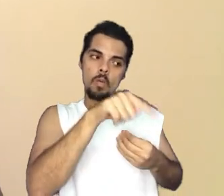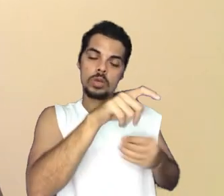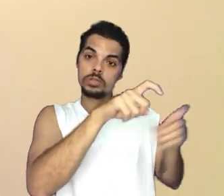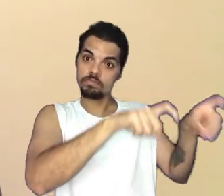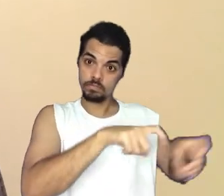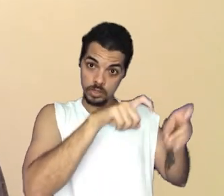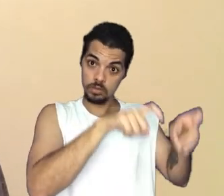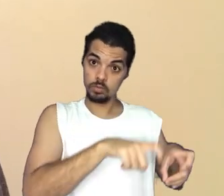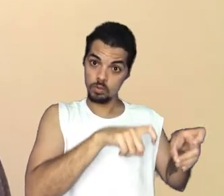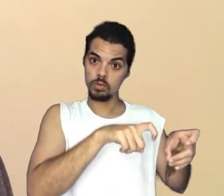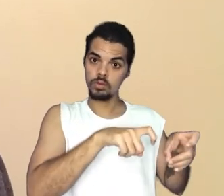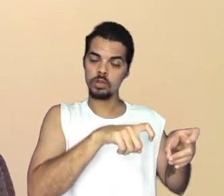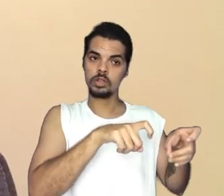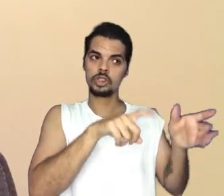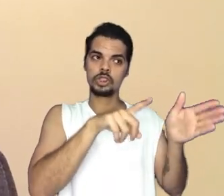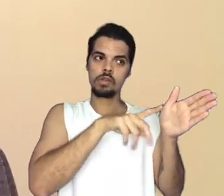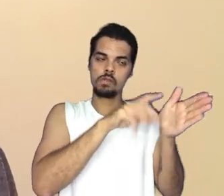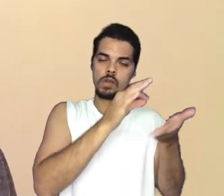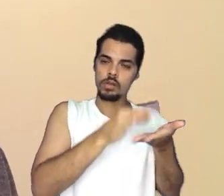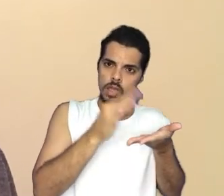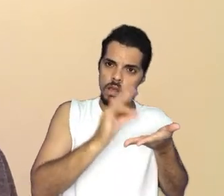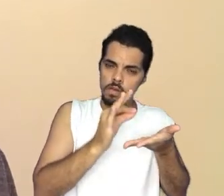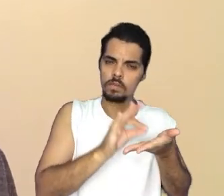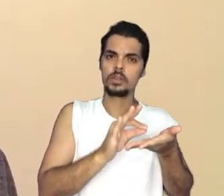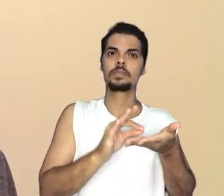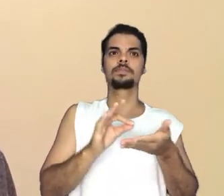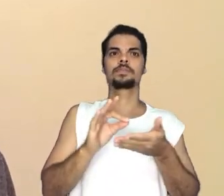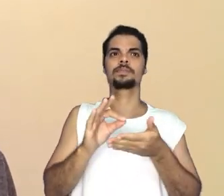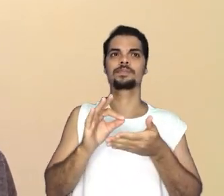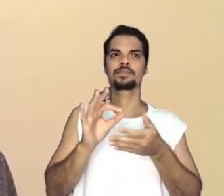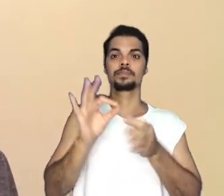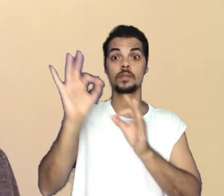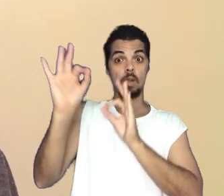essa potencialização na produção de café faz com que